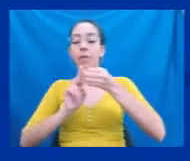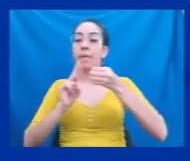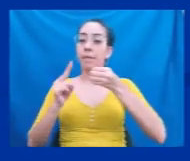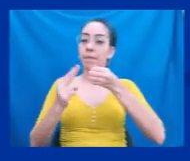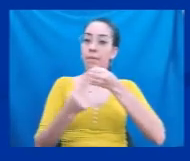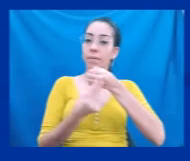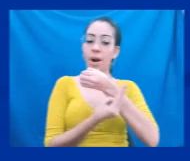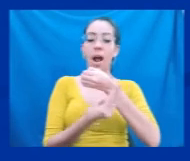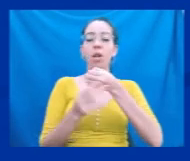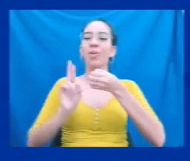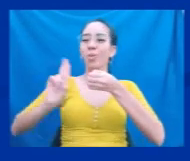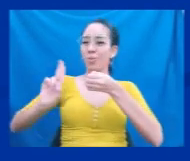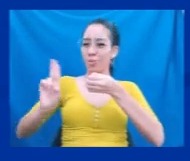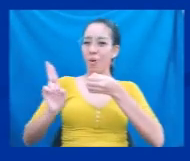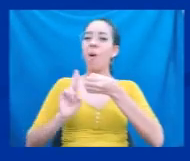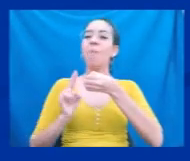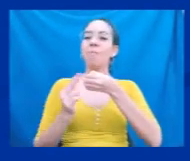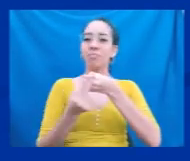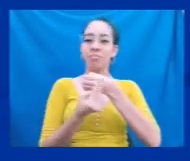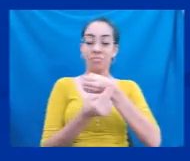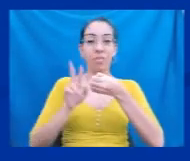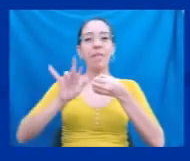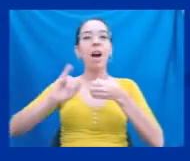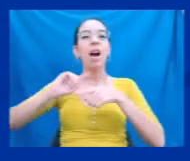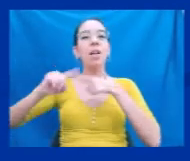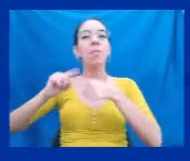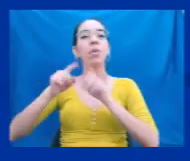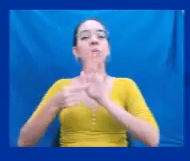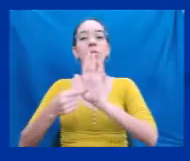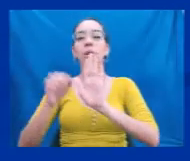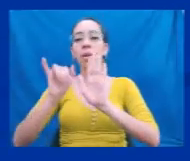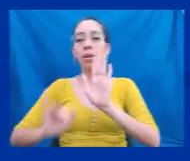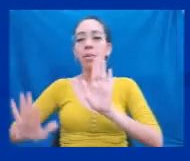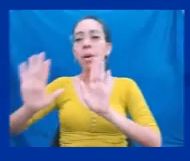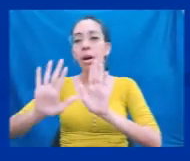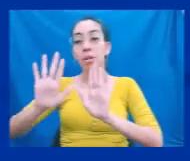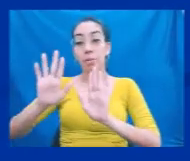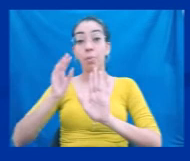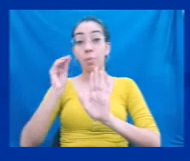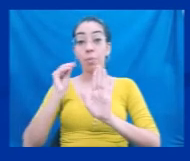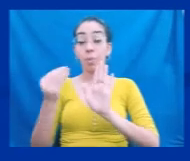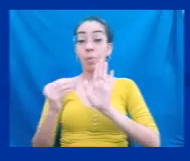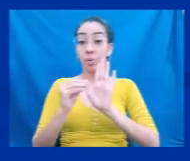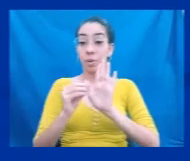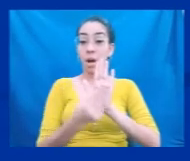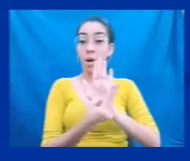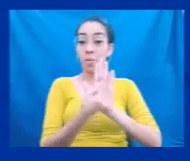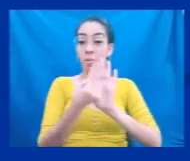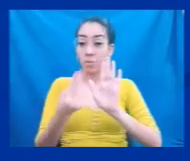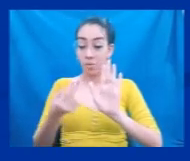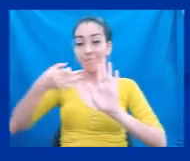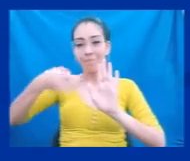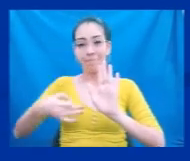vou mostrar para vocês algumas imagens que mostram como a rotulagem ela é importante nesse processo de armazenamento